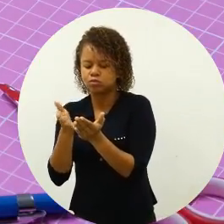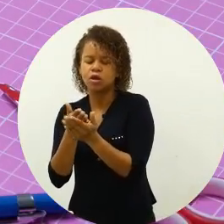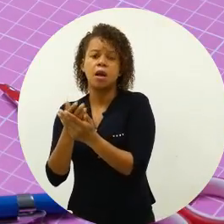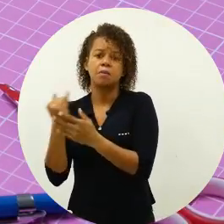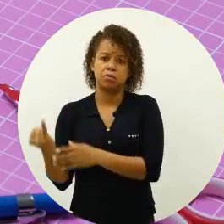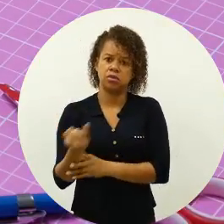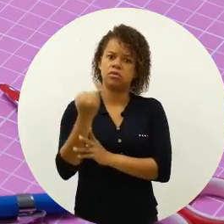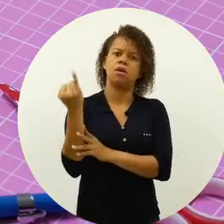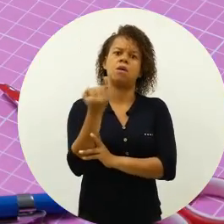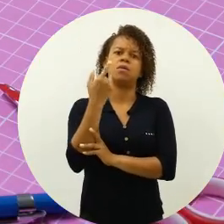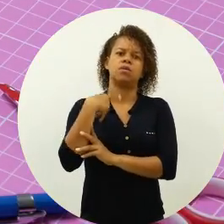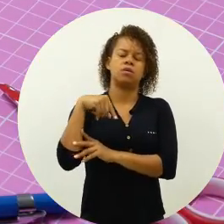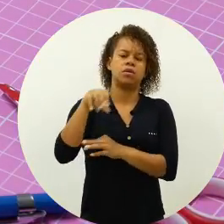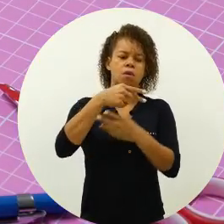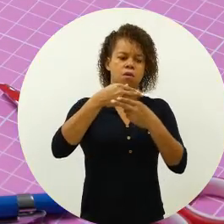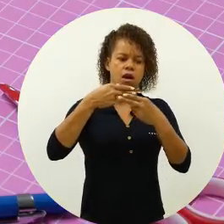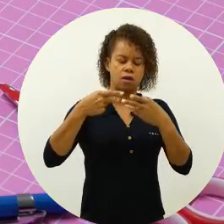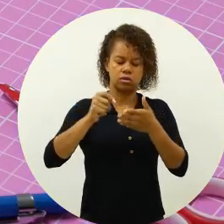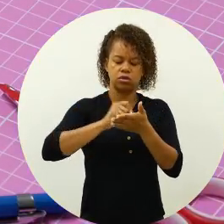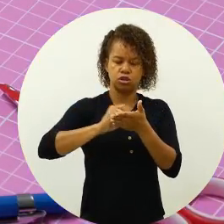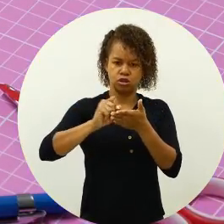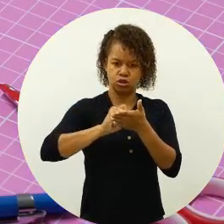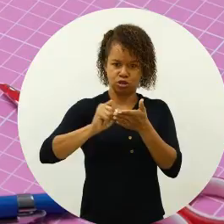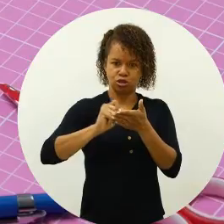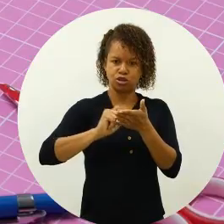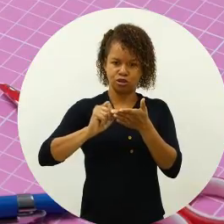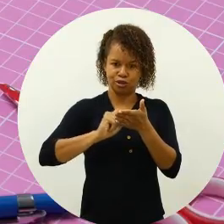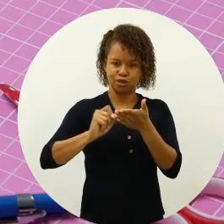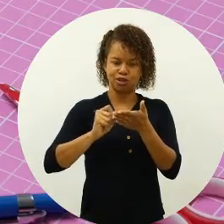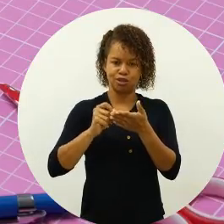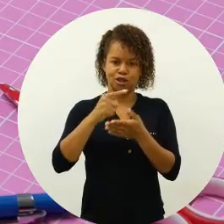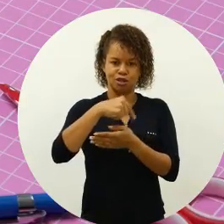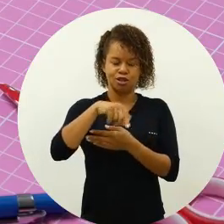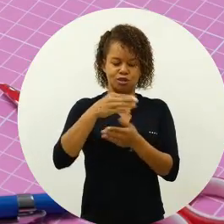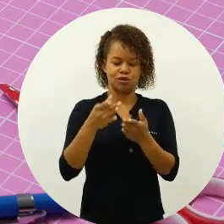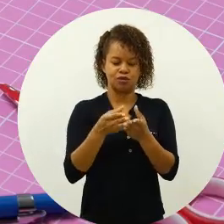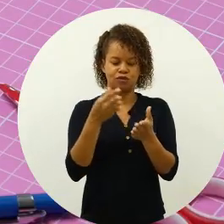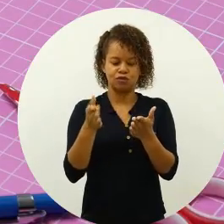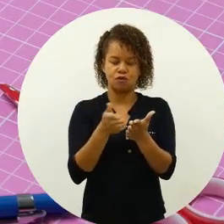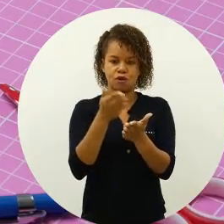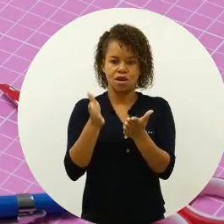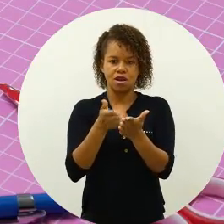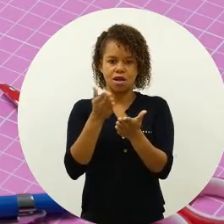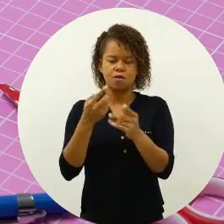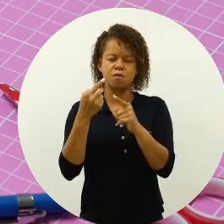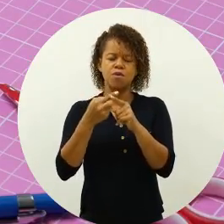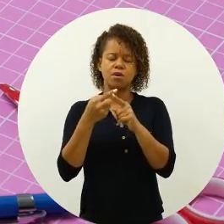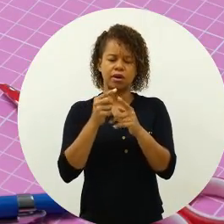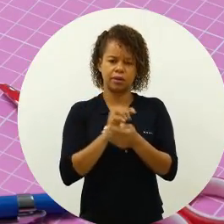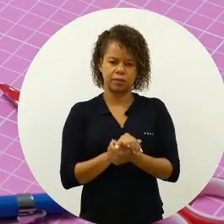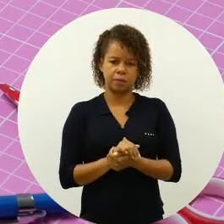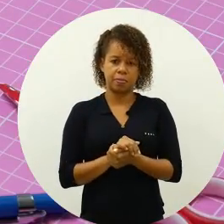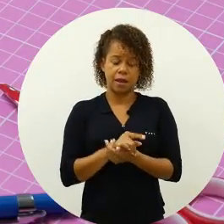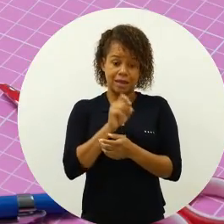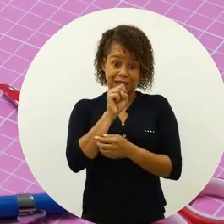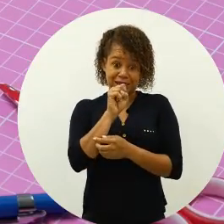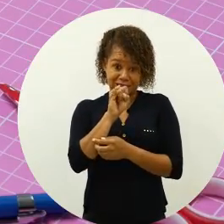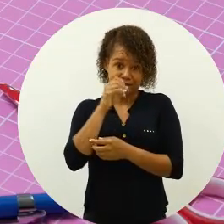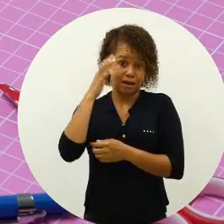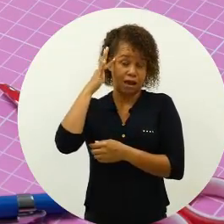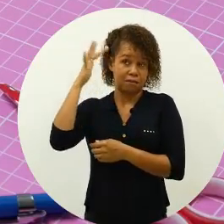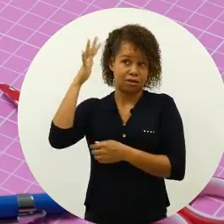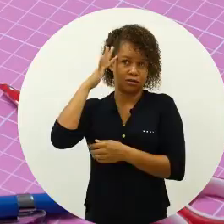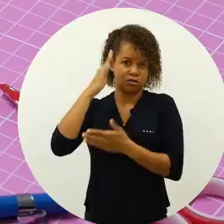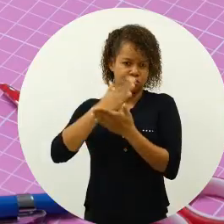há alguma coisa escrita nesses folhetos de cá. Por quê? Imagina se você